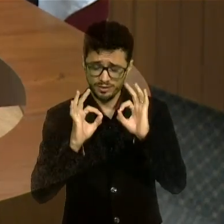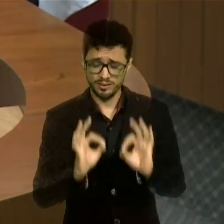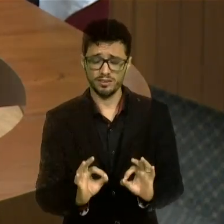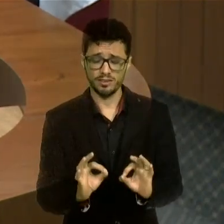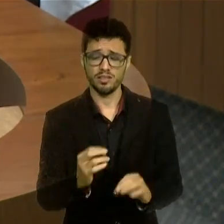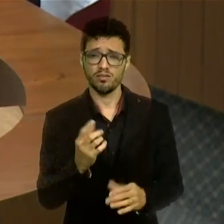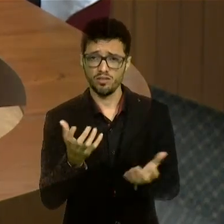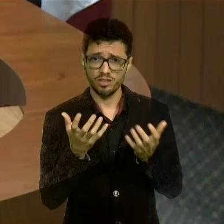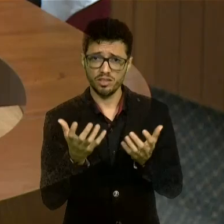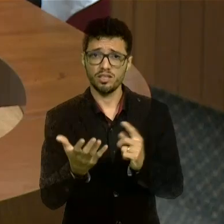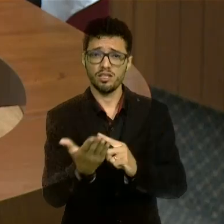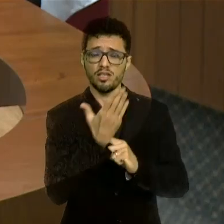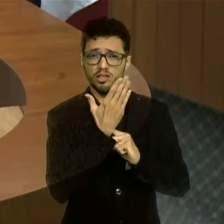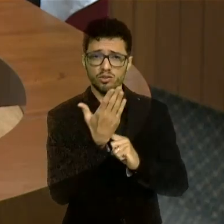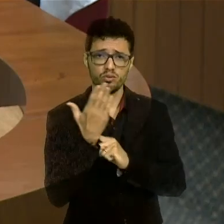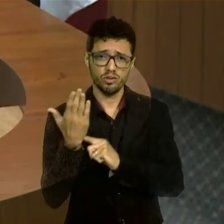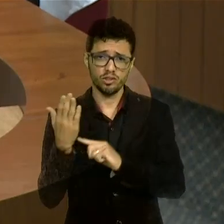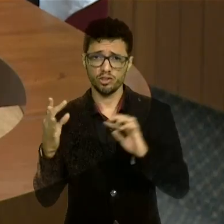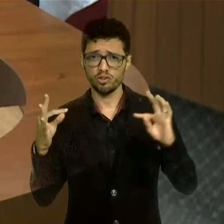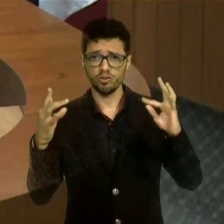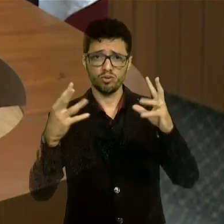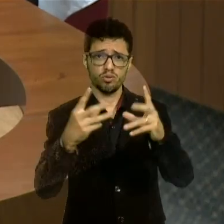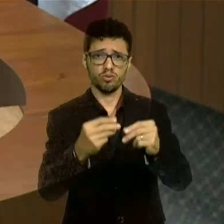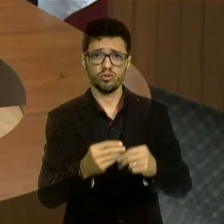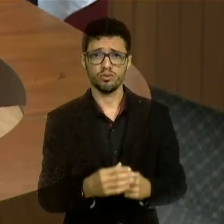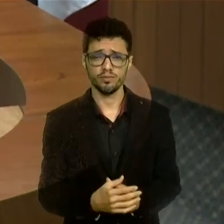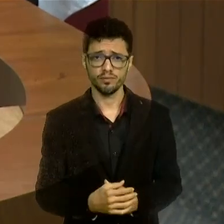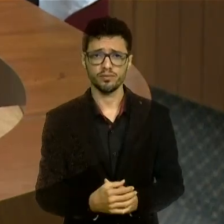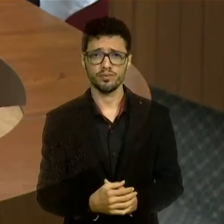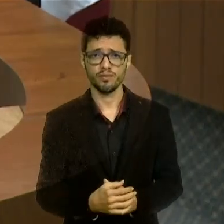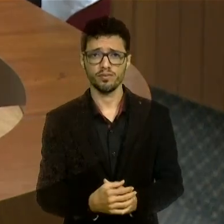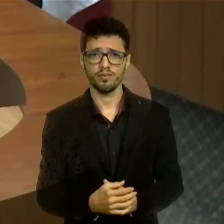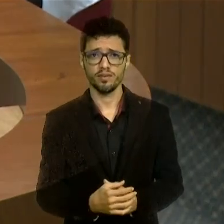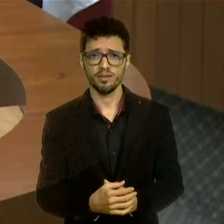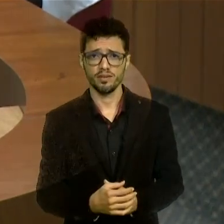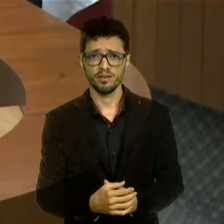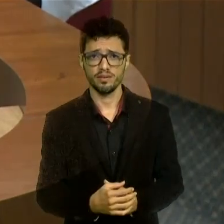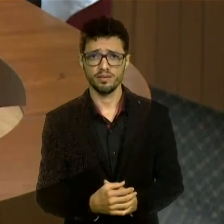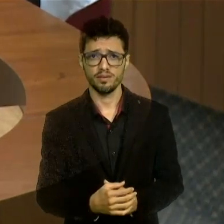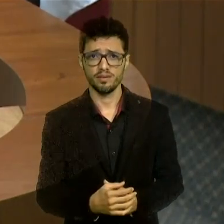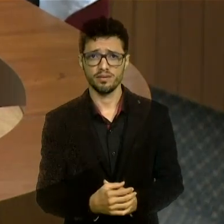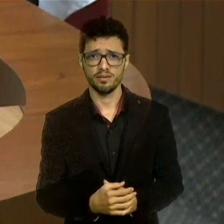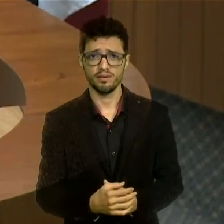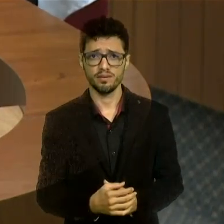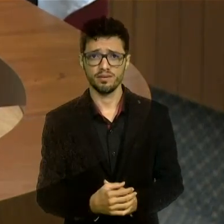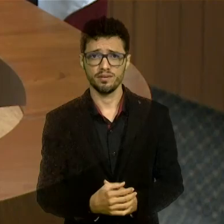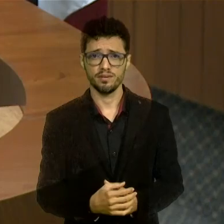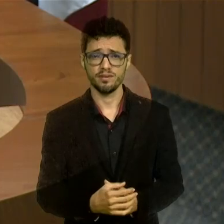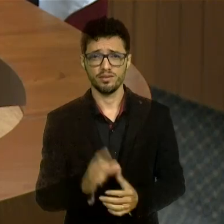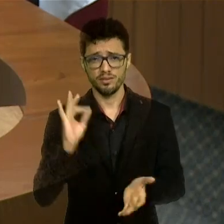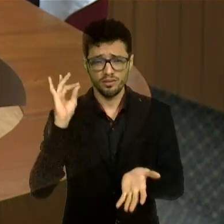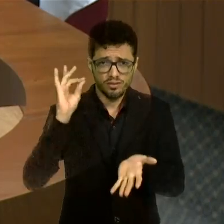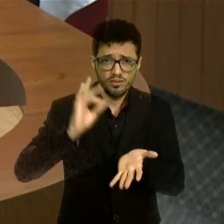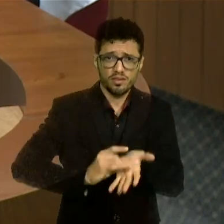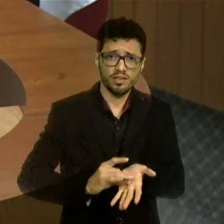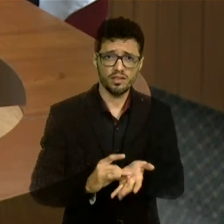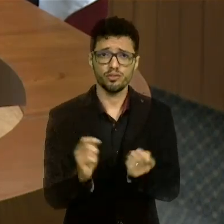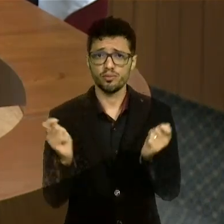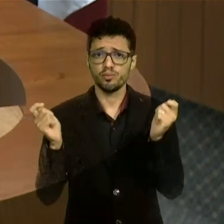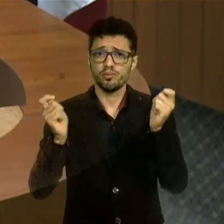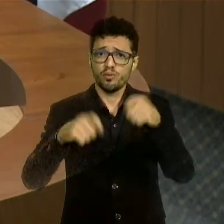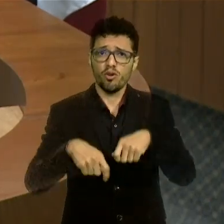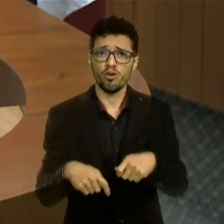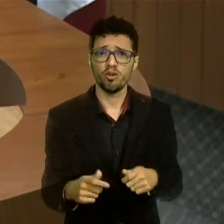a ajuda de todos vocês, nossos colegas, para que a gente realmente amplie